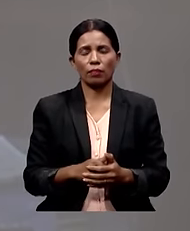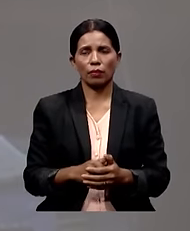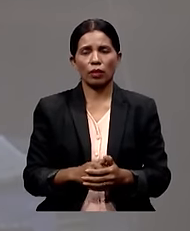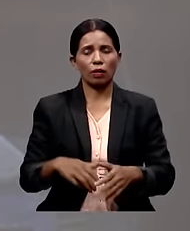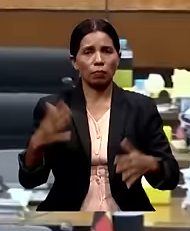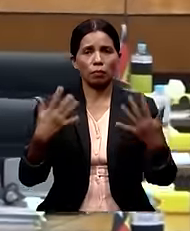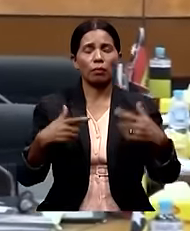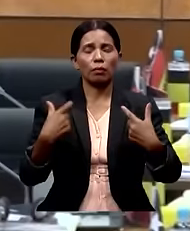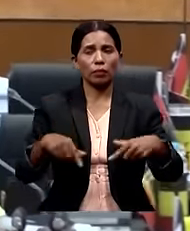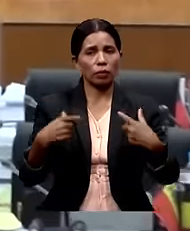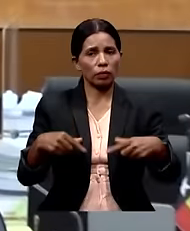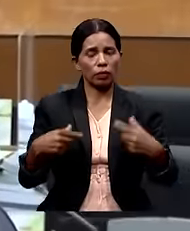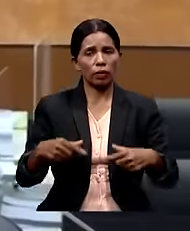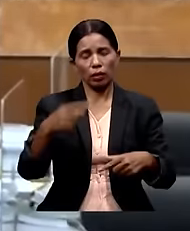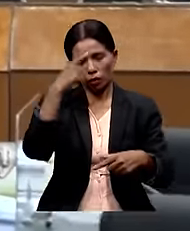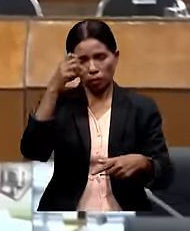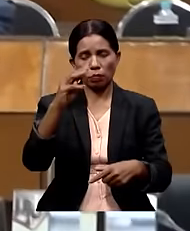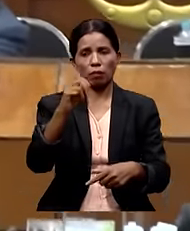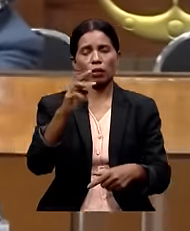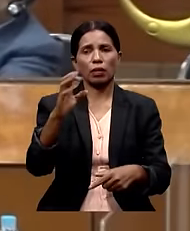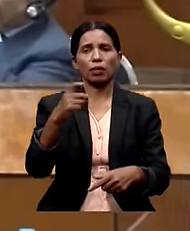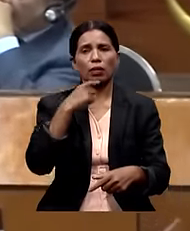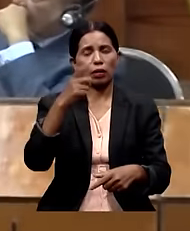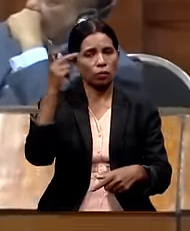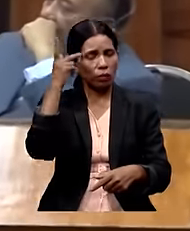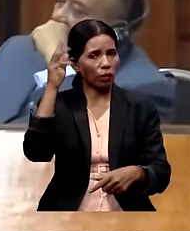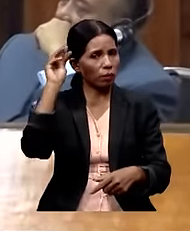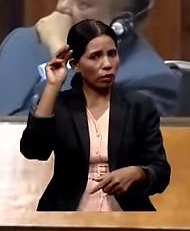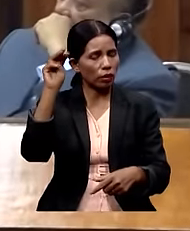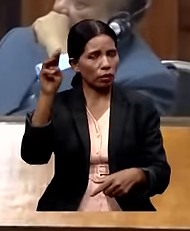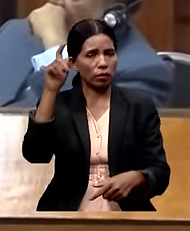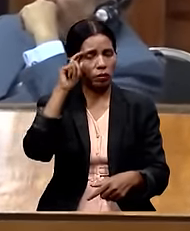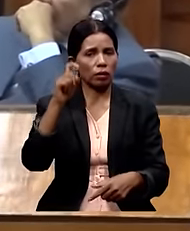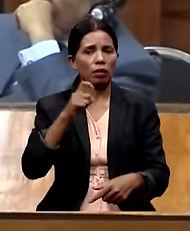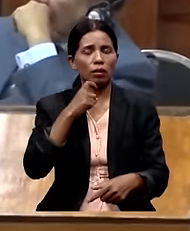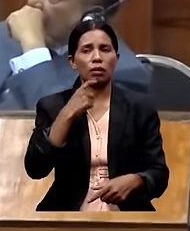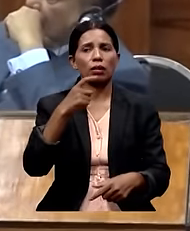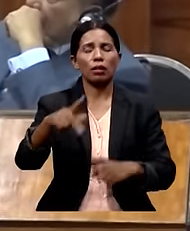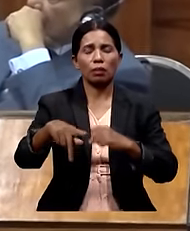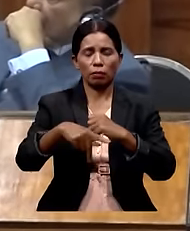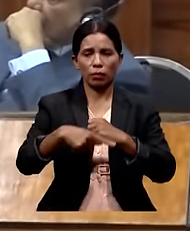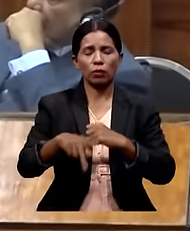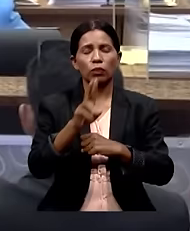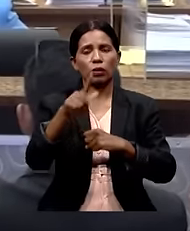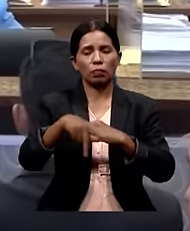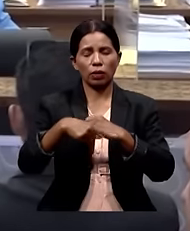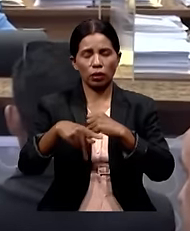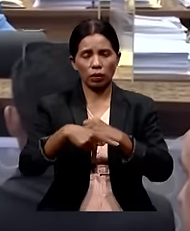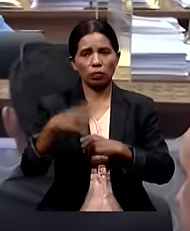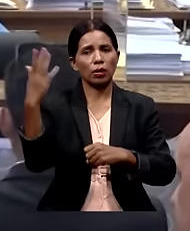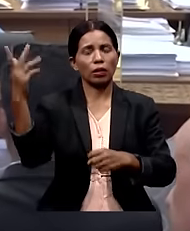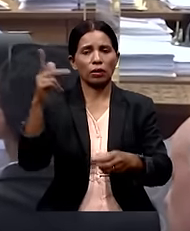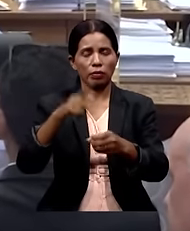ne moço tamba Maria Angélica Ranzel acusa primeiro-ministro Kairala Xanana Guzmão partidariza questão fronteira